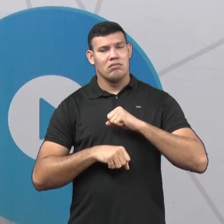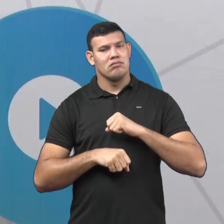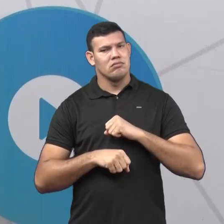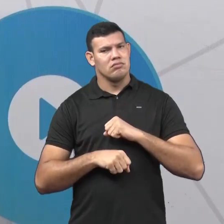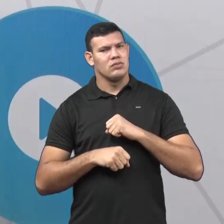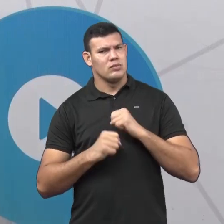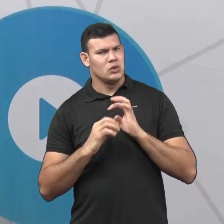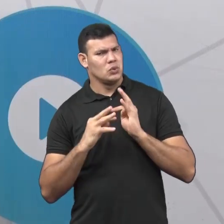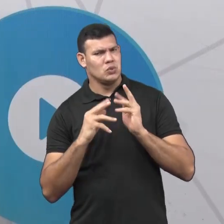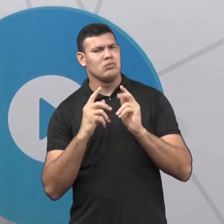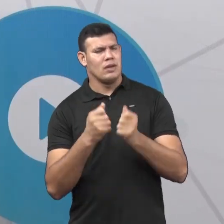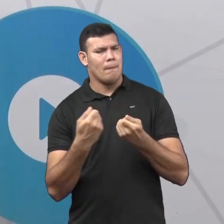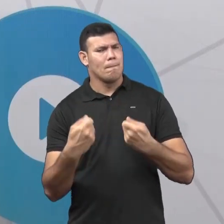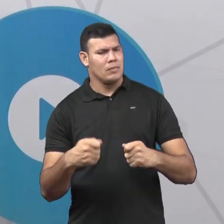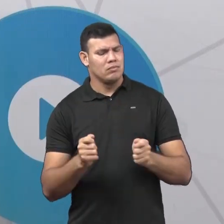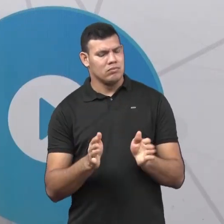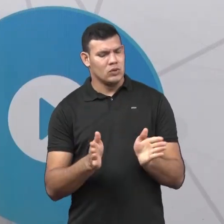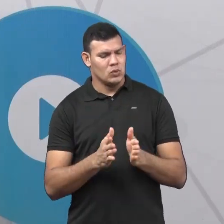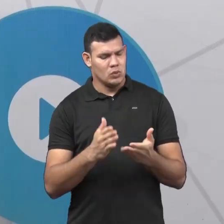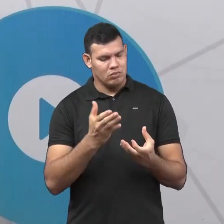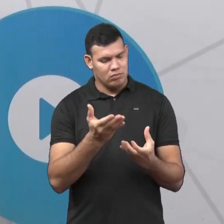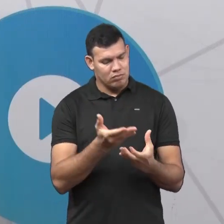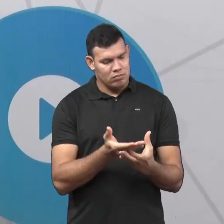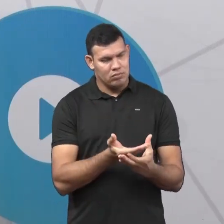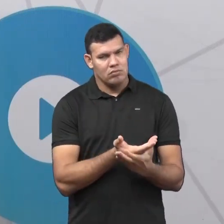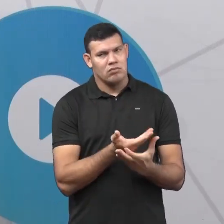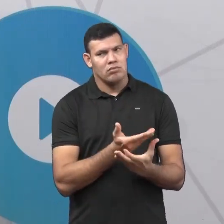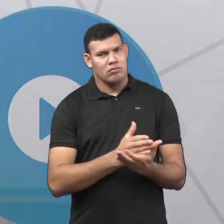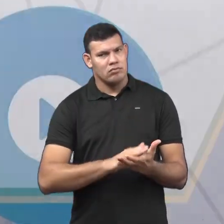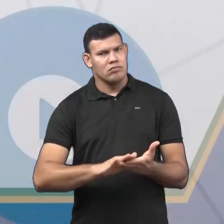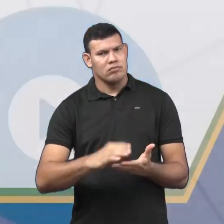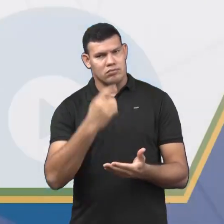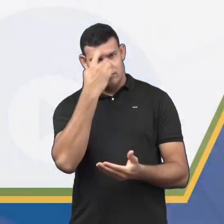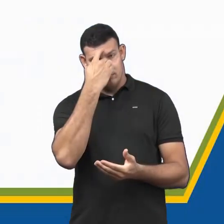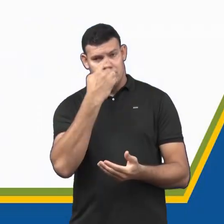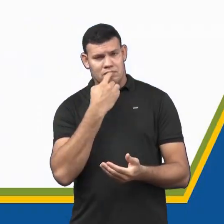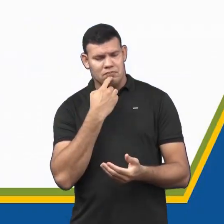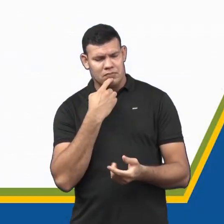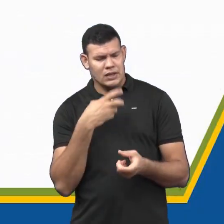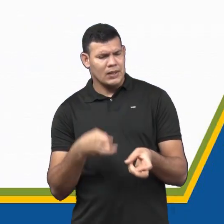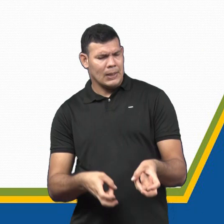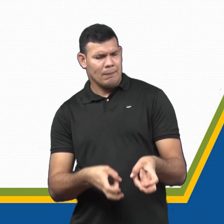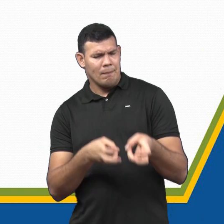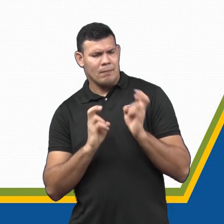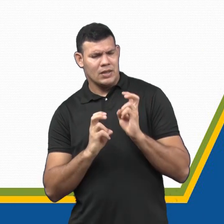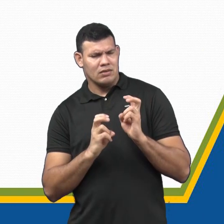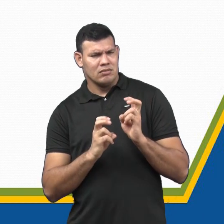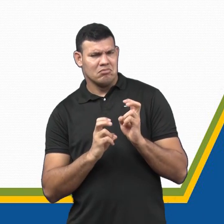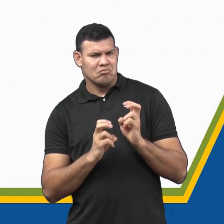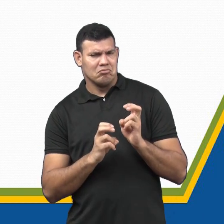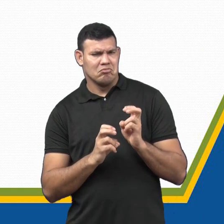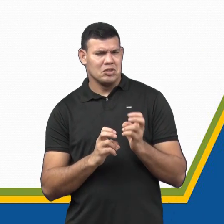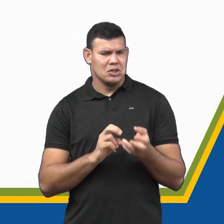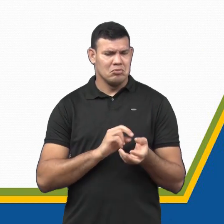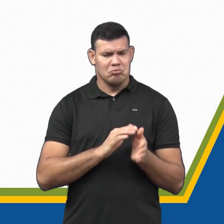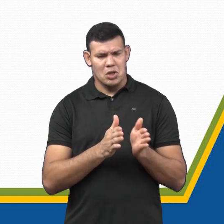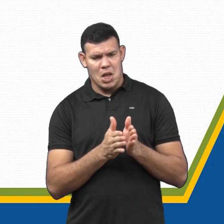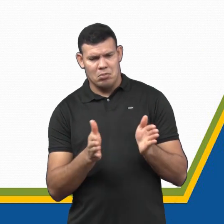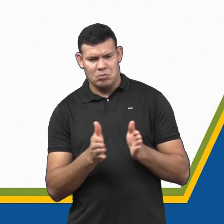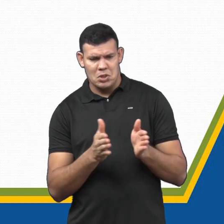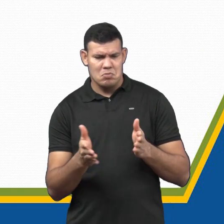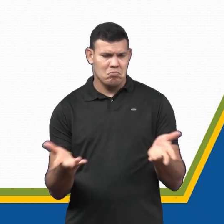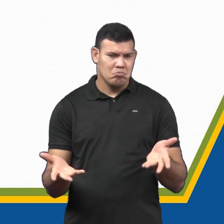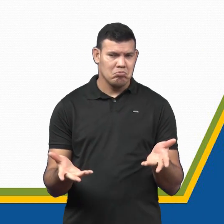é essencial que tenha esse formato côncavo. Na imagem, vocês vão perceber algumas variações na forma